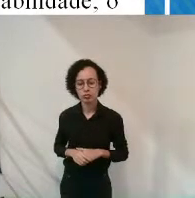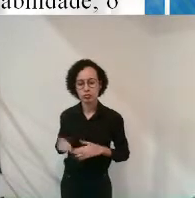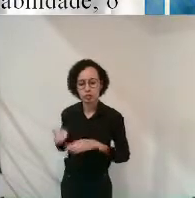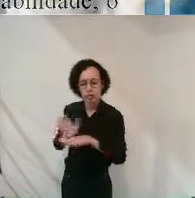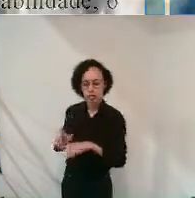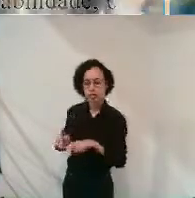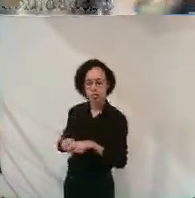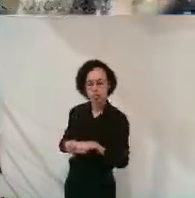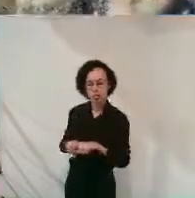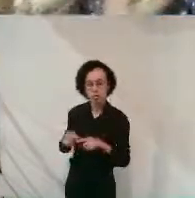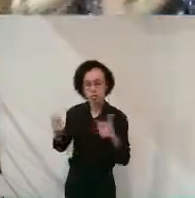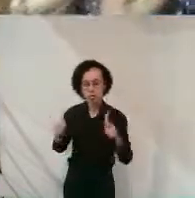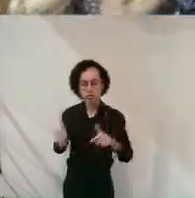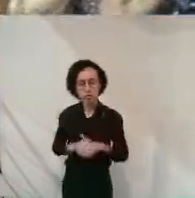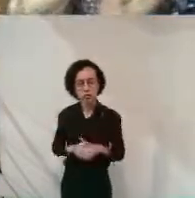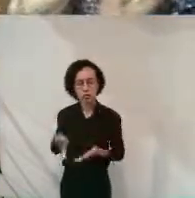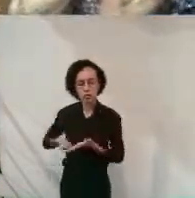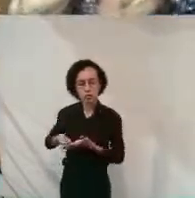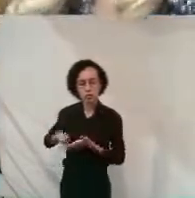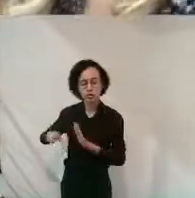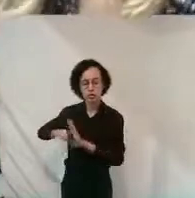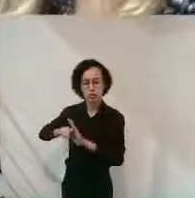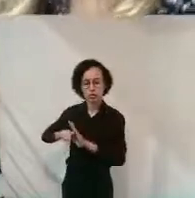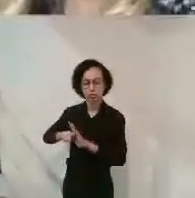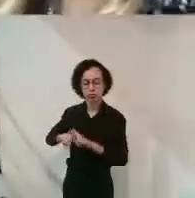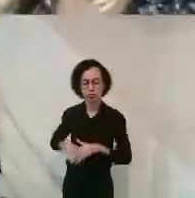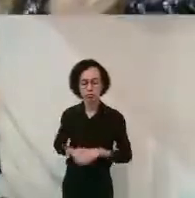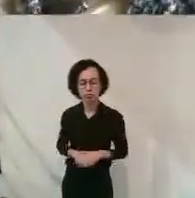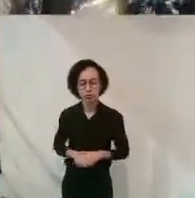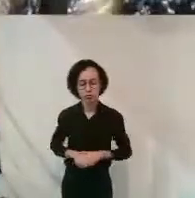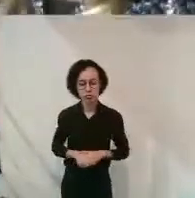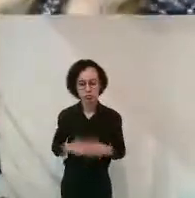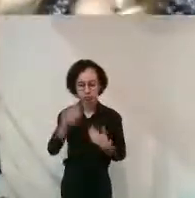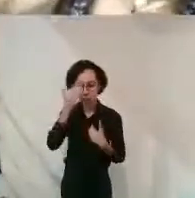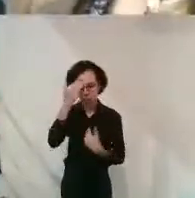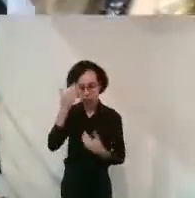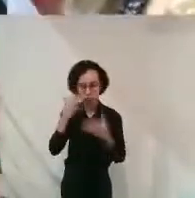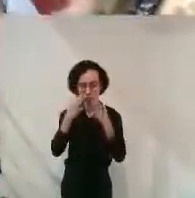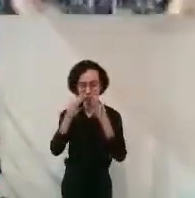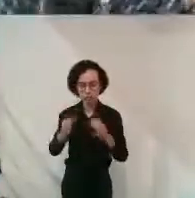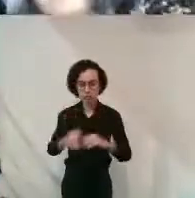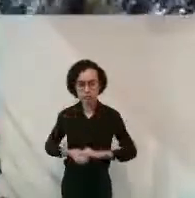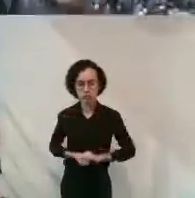cumprem essas obrigações legais em relação aos resíduos sólidos. Muito obrigado pela atenção.